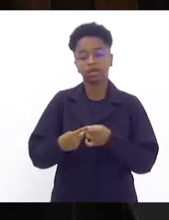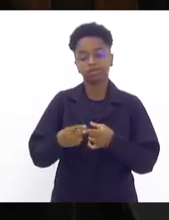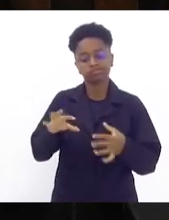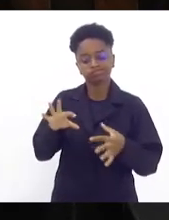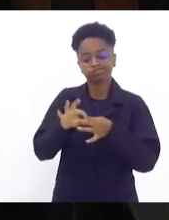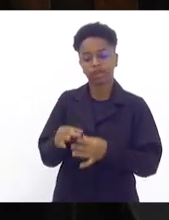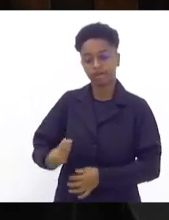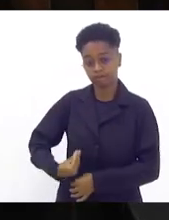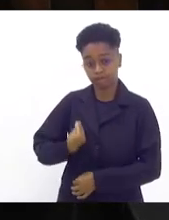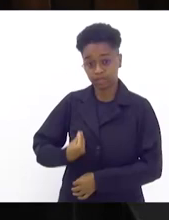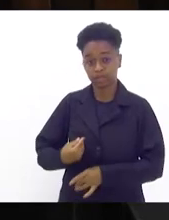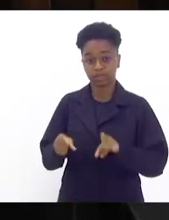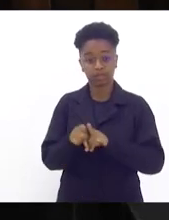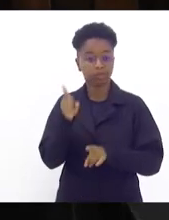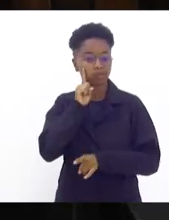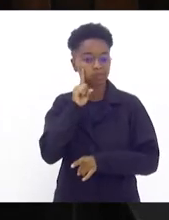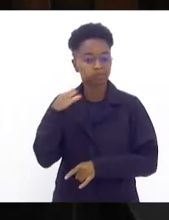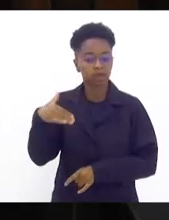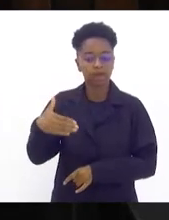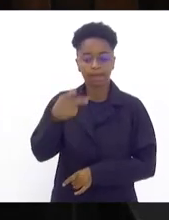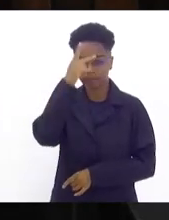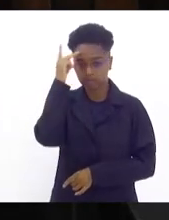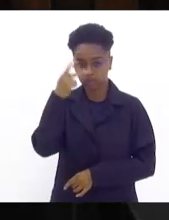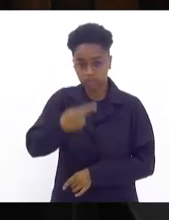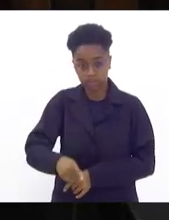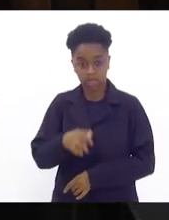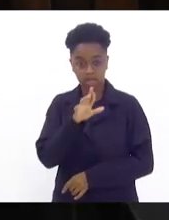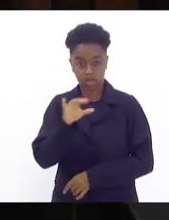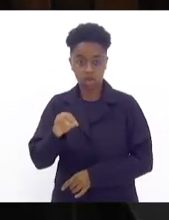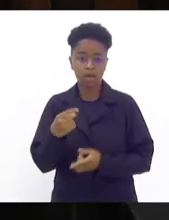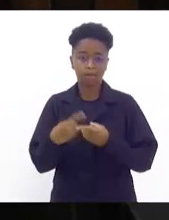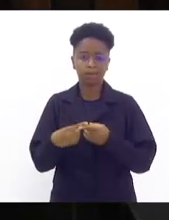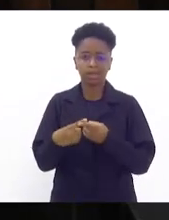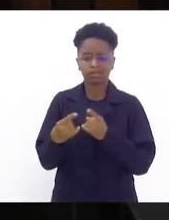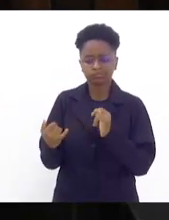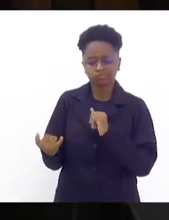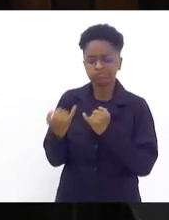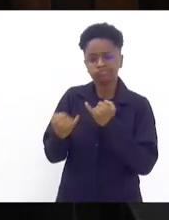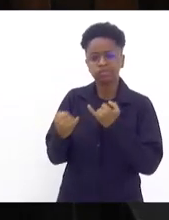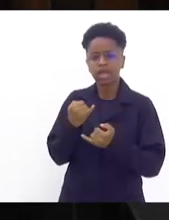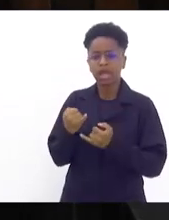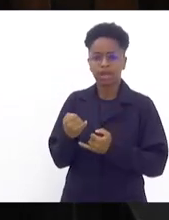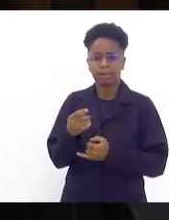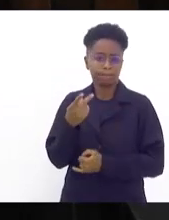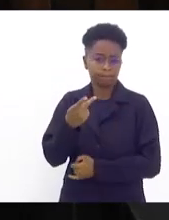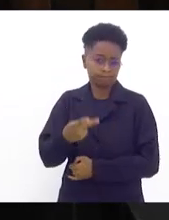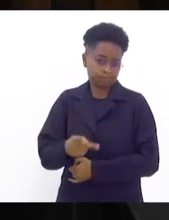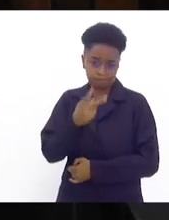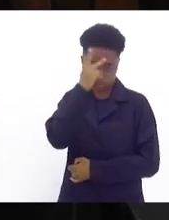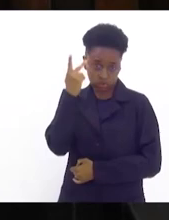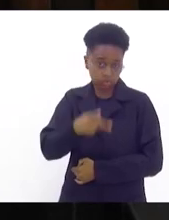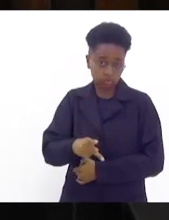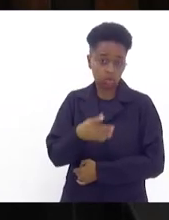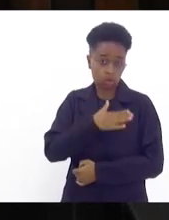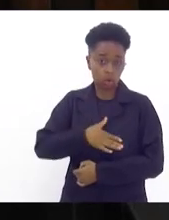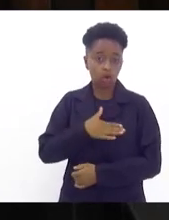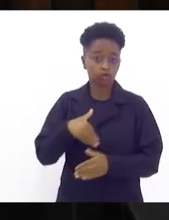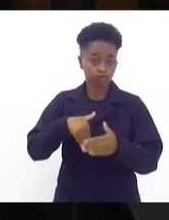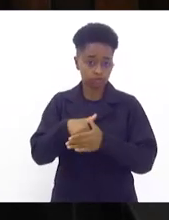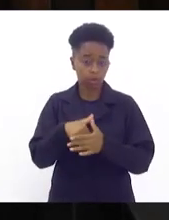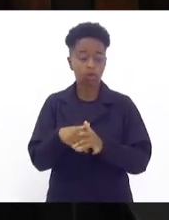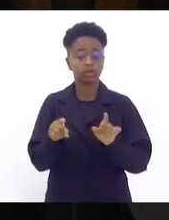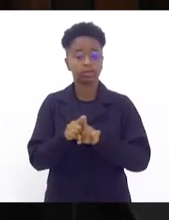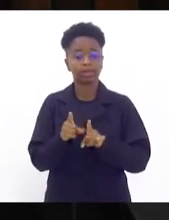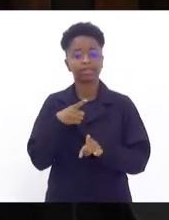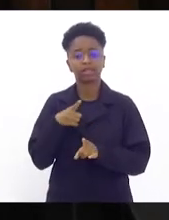do cidadão do Rio de Janeiro, algo que é muito íntimo. O carioca, o fluminense, gosta muito de futebol. A gente teve um episódio recente